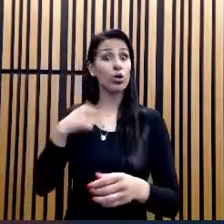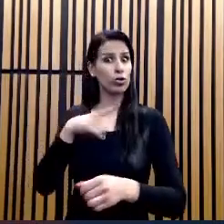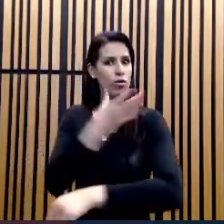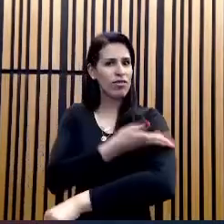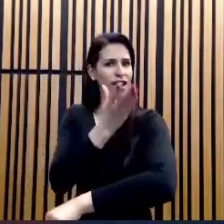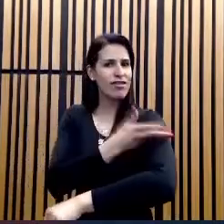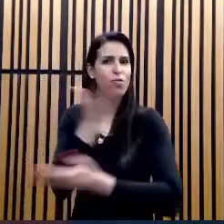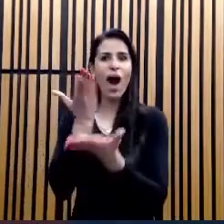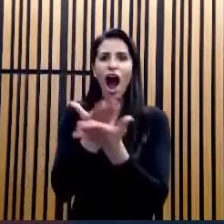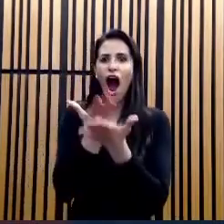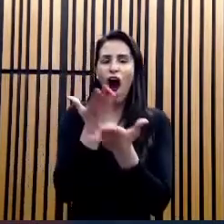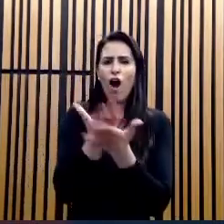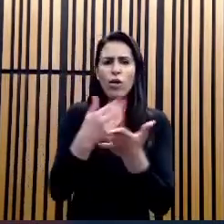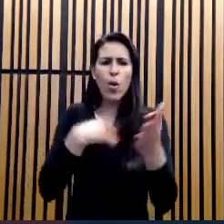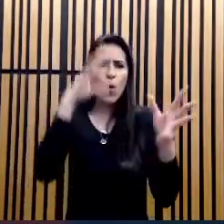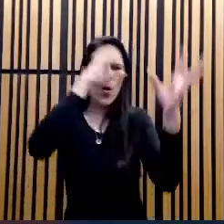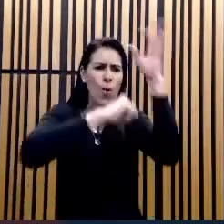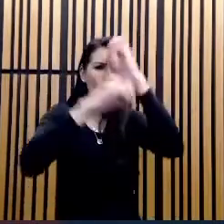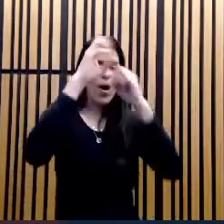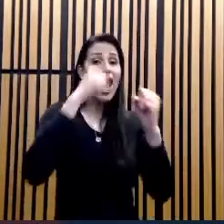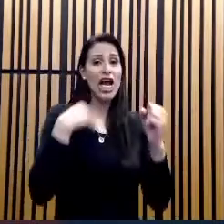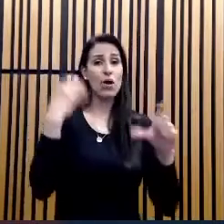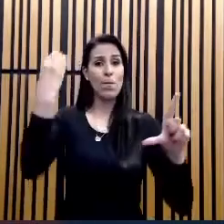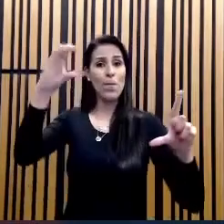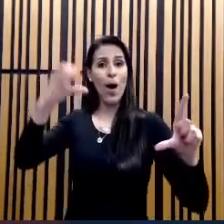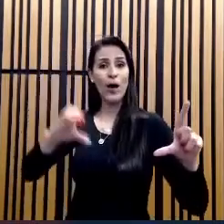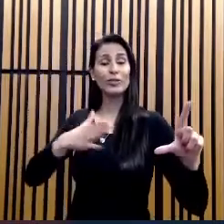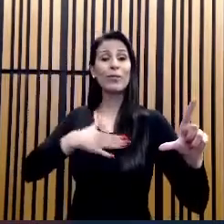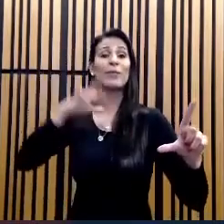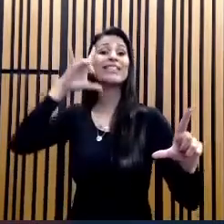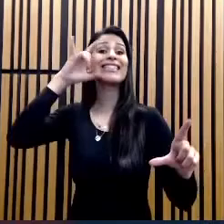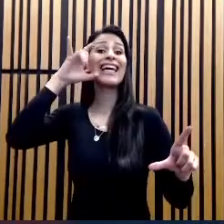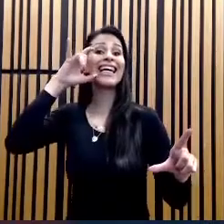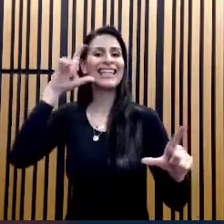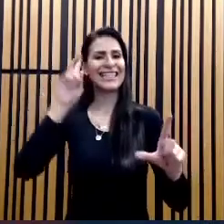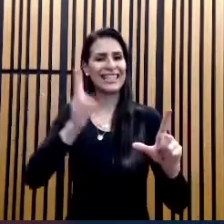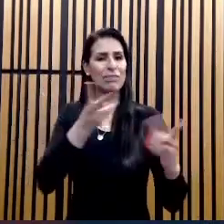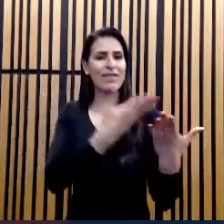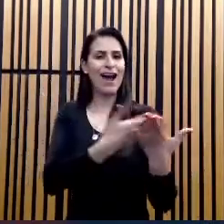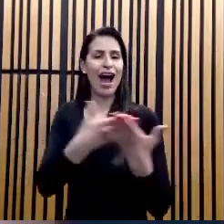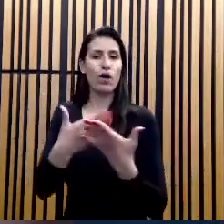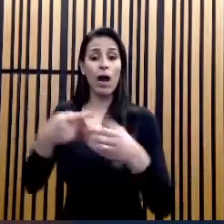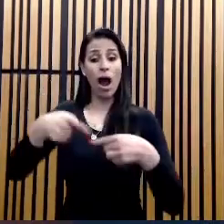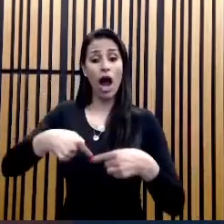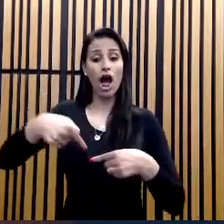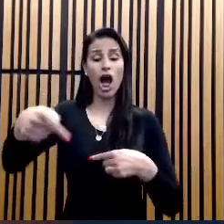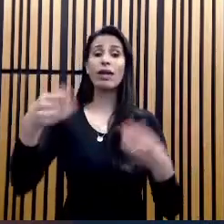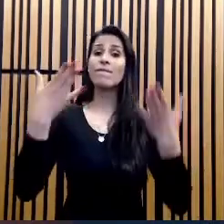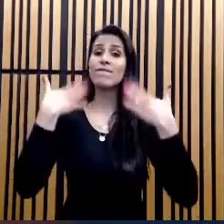aguardem, tá? Eu estou postando tudo lá no meu Instagram, aula por aula. Neste verão, eu